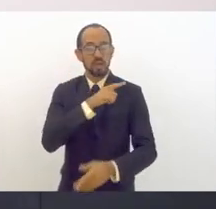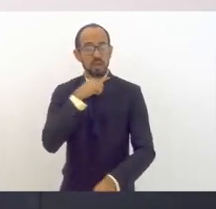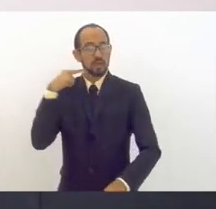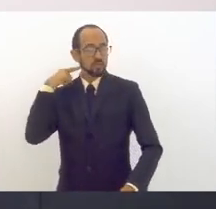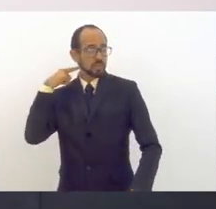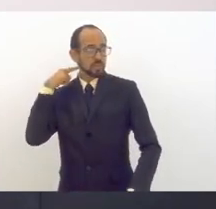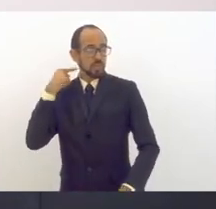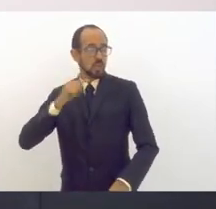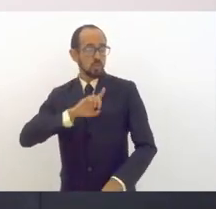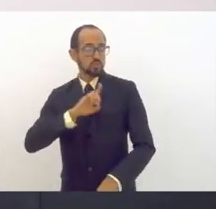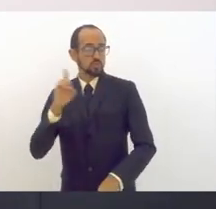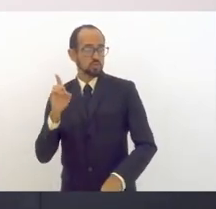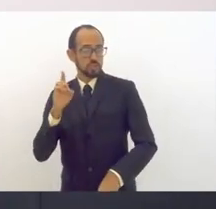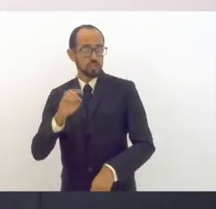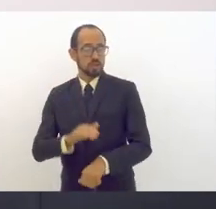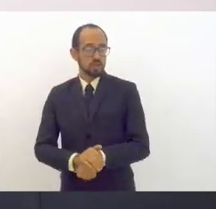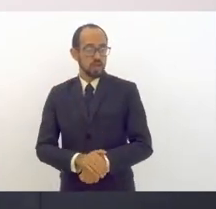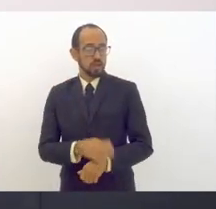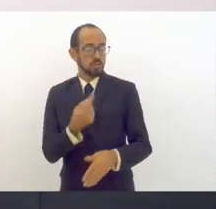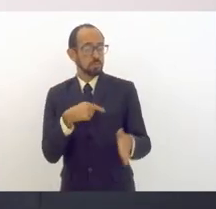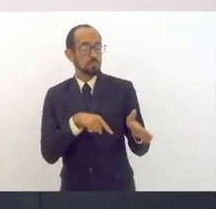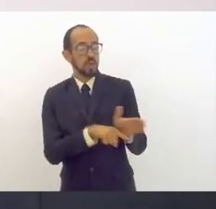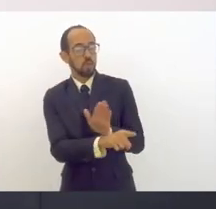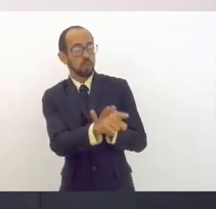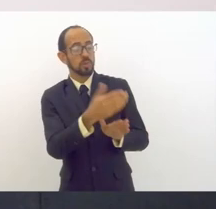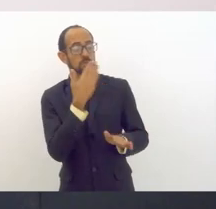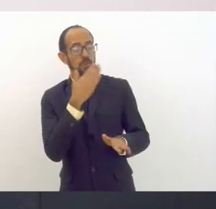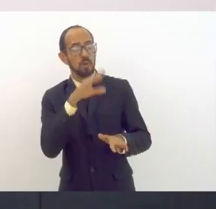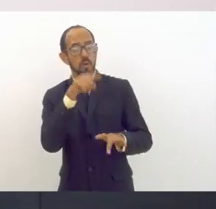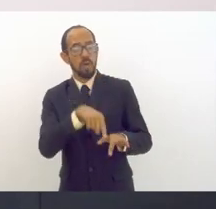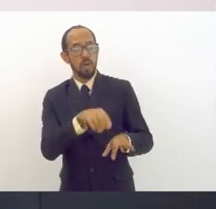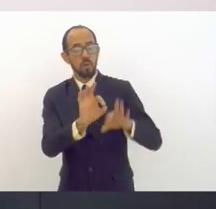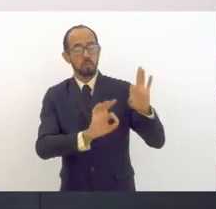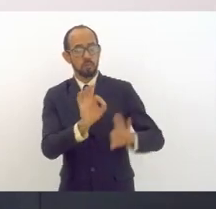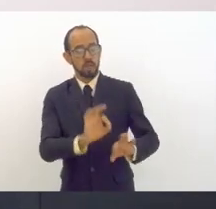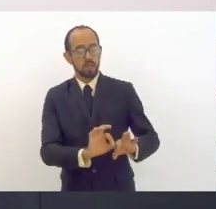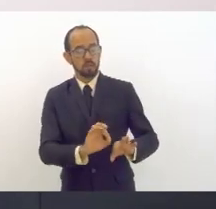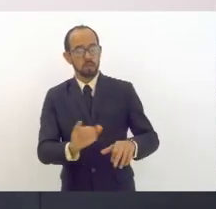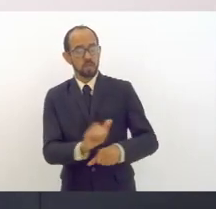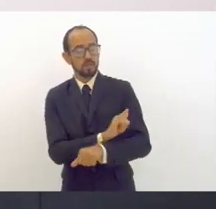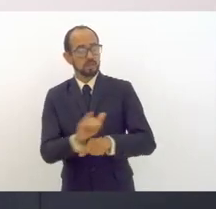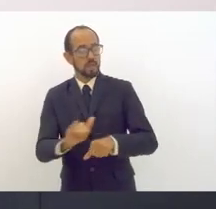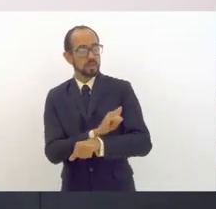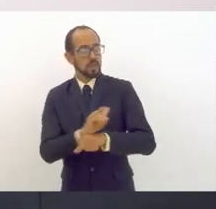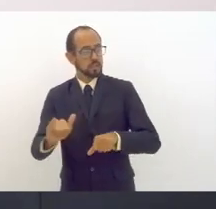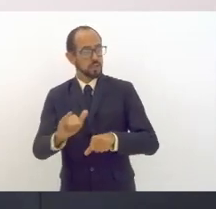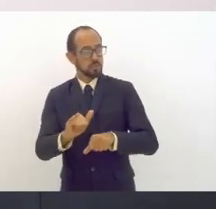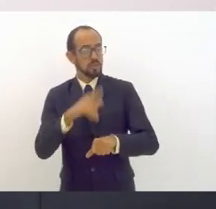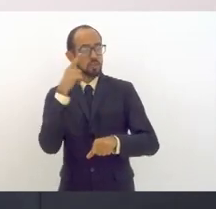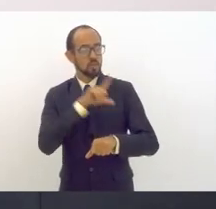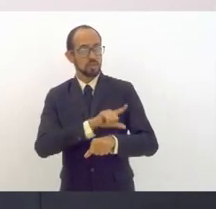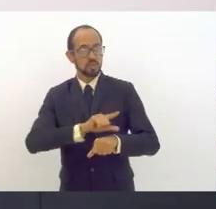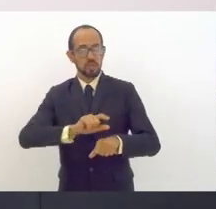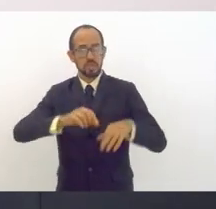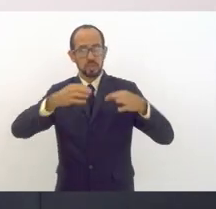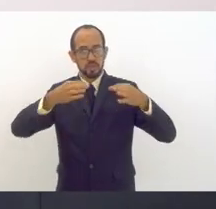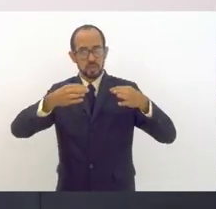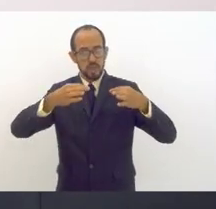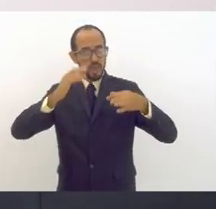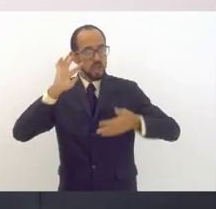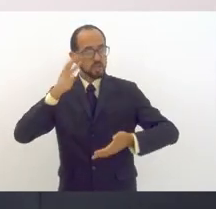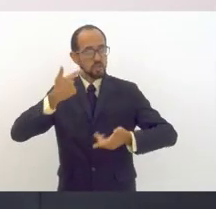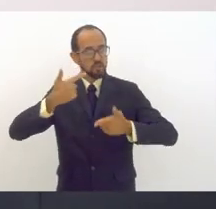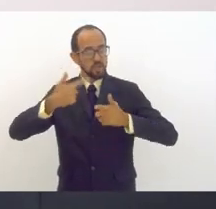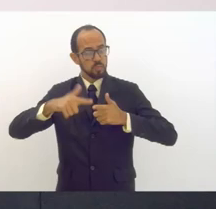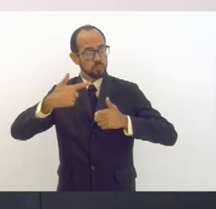da SEDUC qual é efetivamente o plano, qual é a estratégia, qual é o calendário para que a gente possa resolver